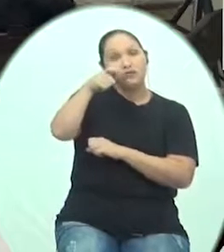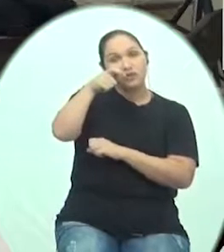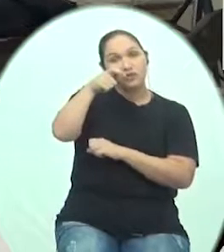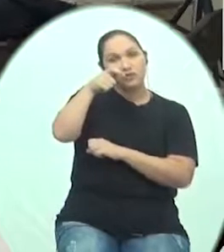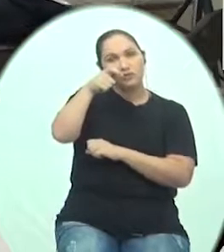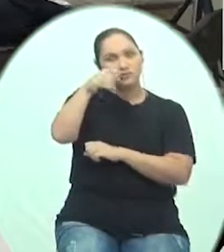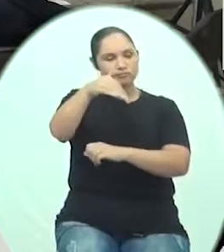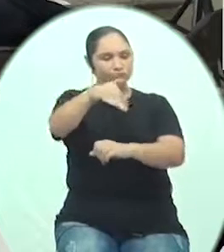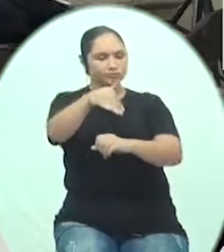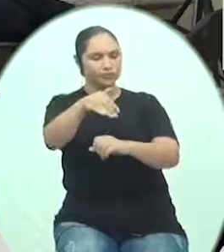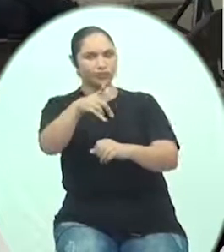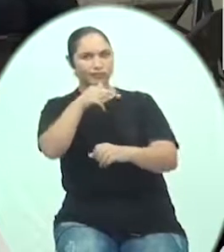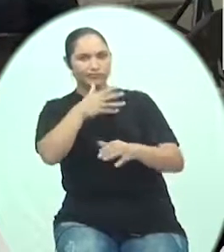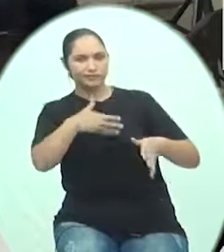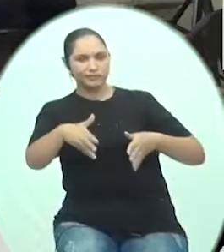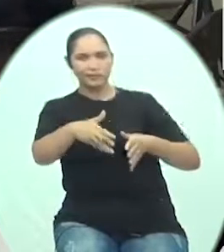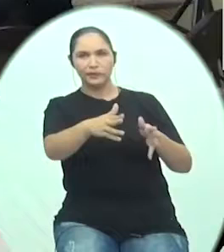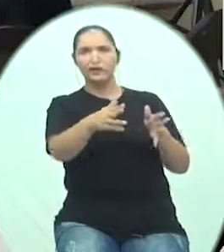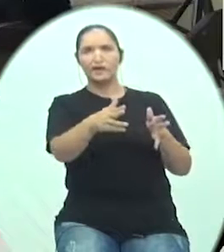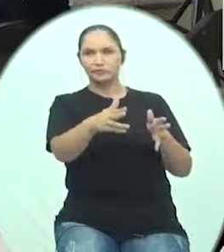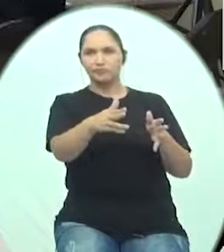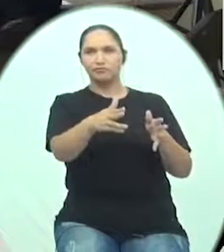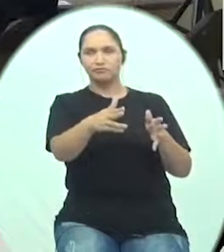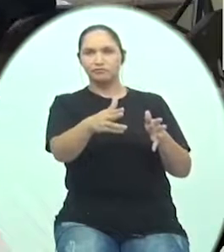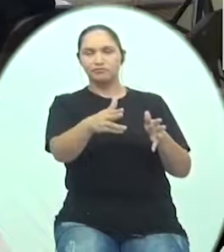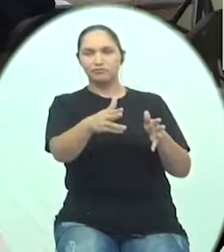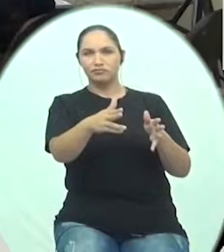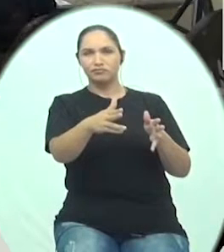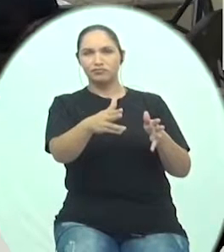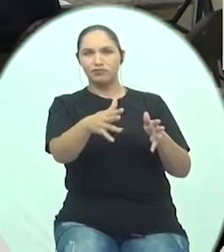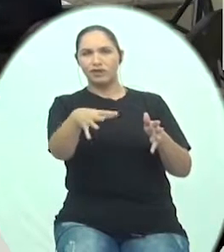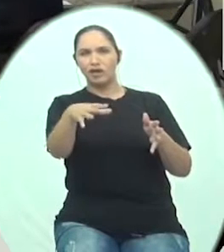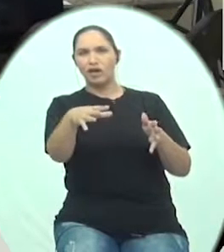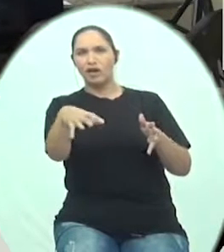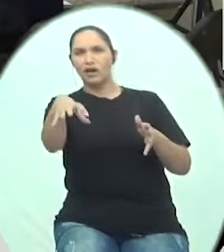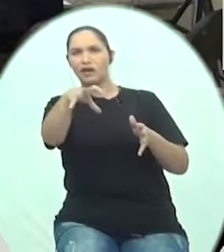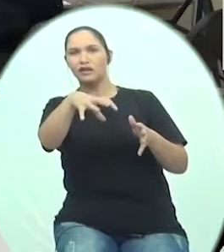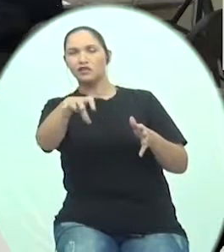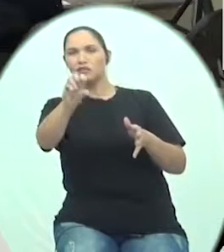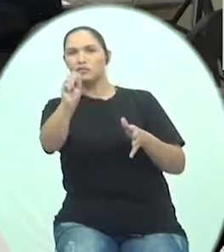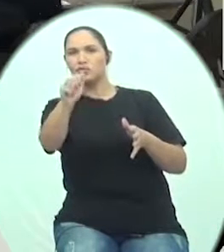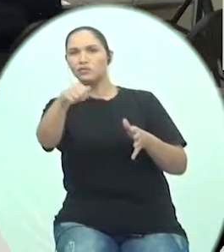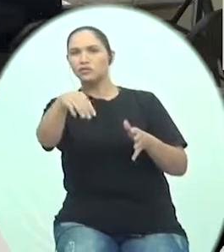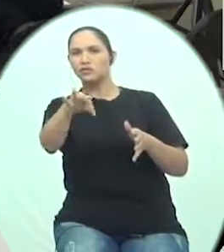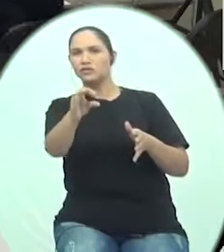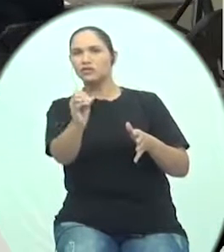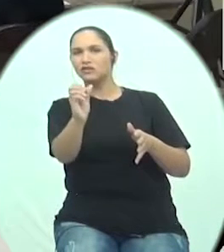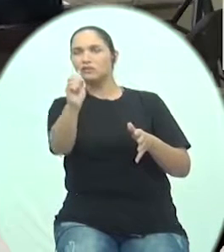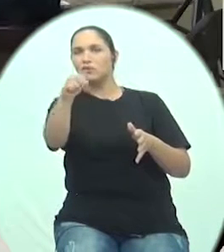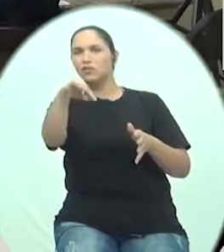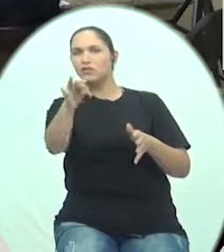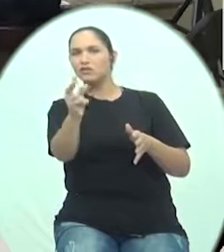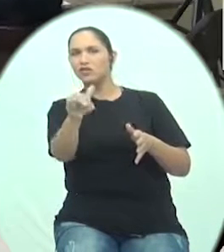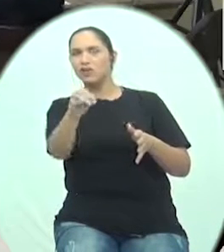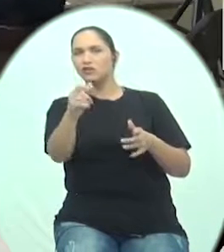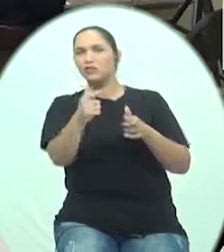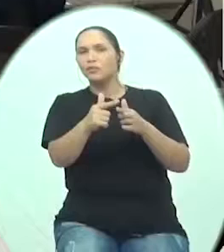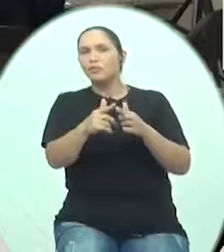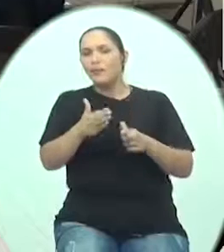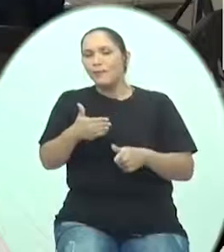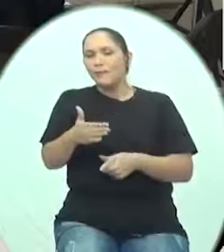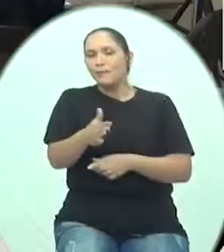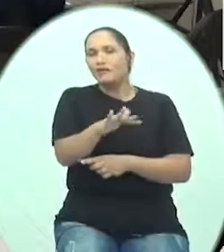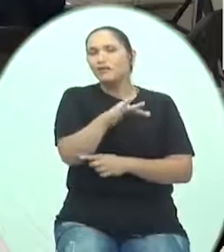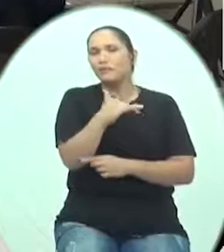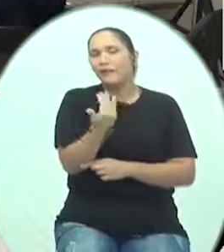que eh na região de do Santo Antônio também já viram pequenos peixes assim por diante principalmente falar no sentido